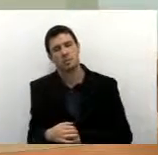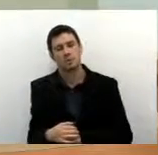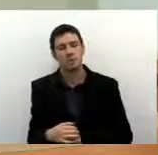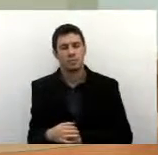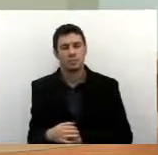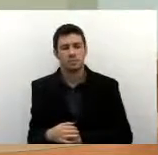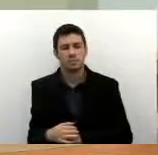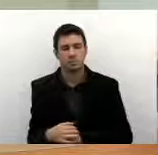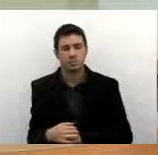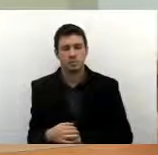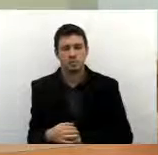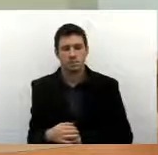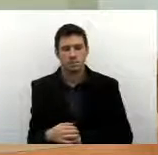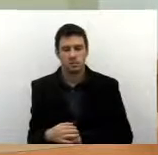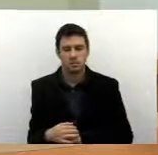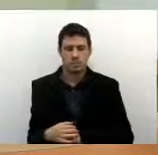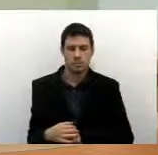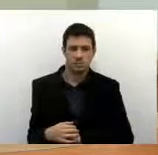Senhor presidente,